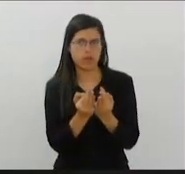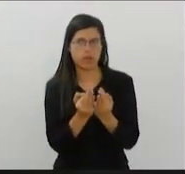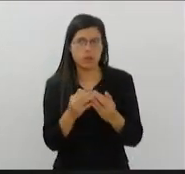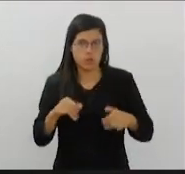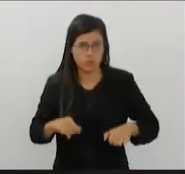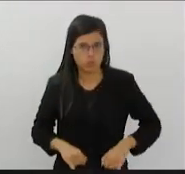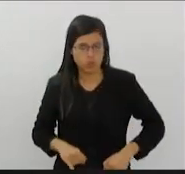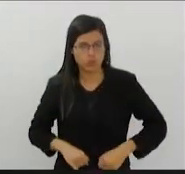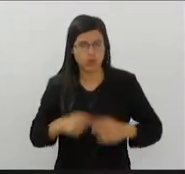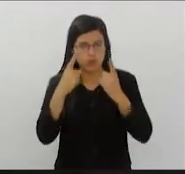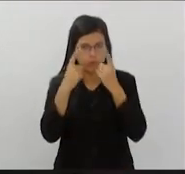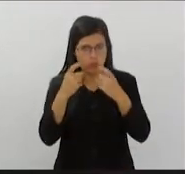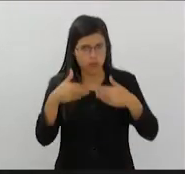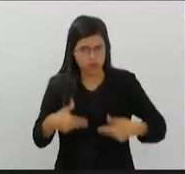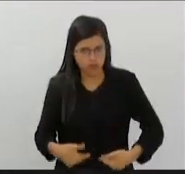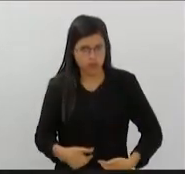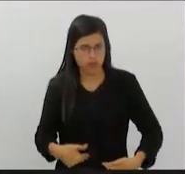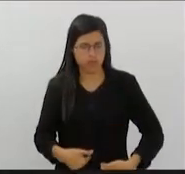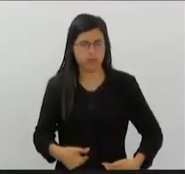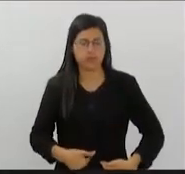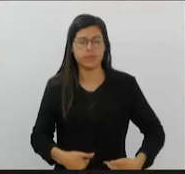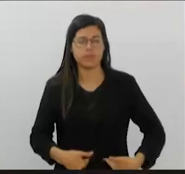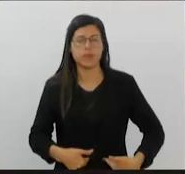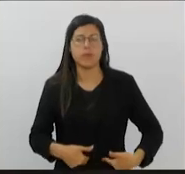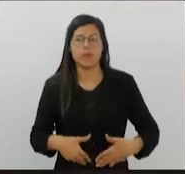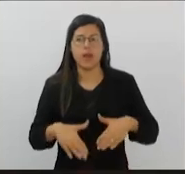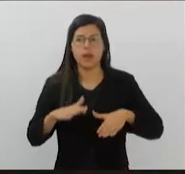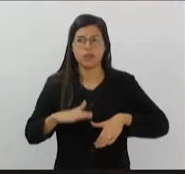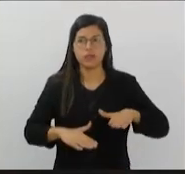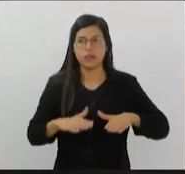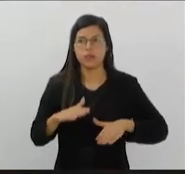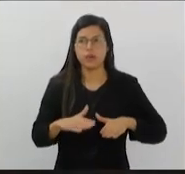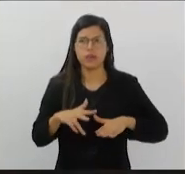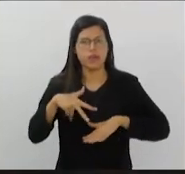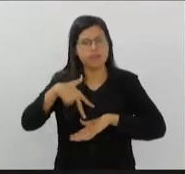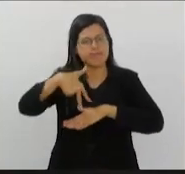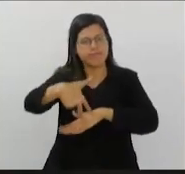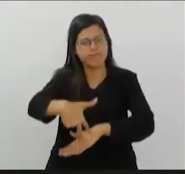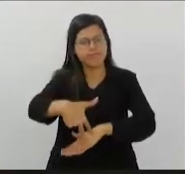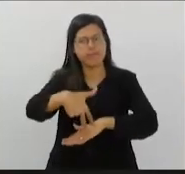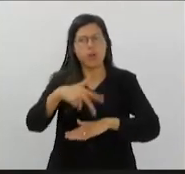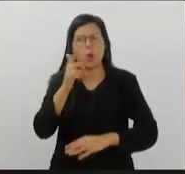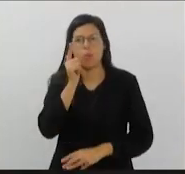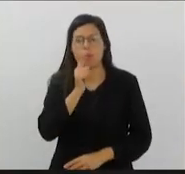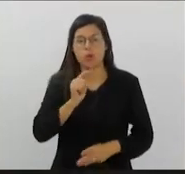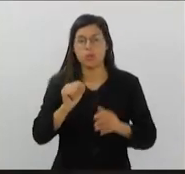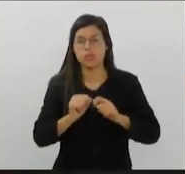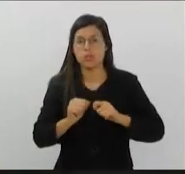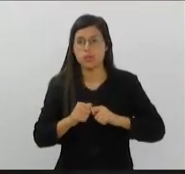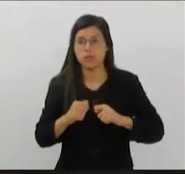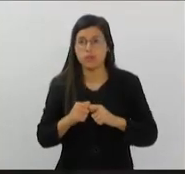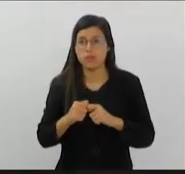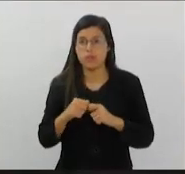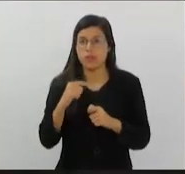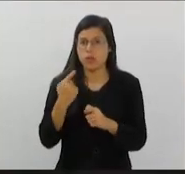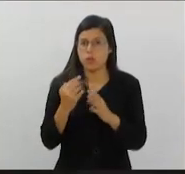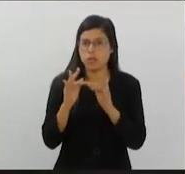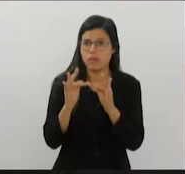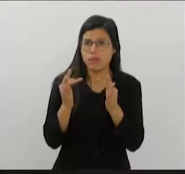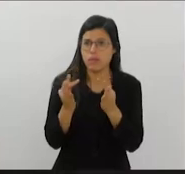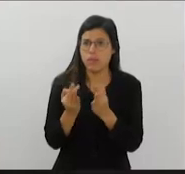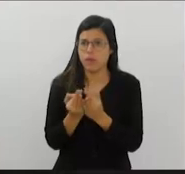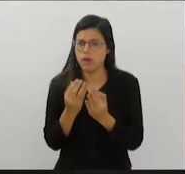sofrendo a violência da fome, muitas das vezes a gente se coloca na linha de frente para conseguir fazer com que a nossa família não vivencie